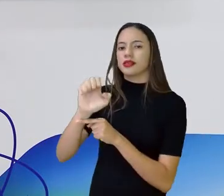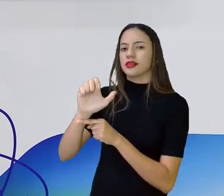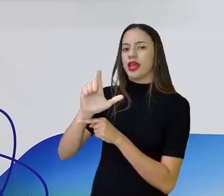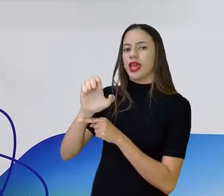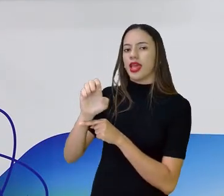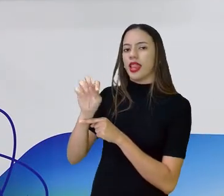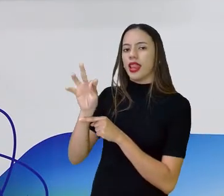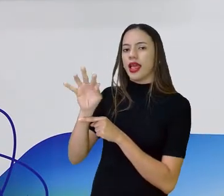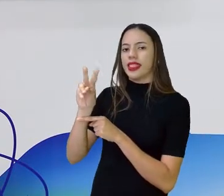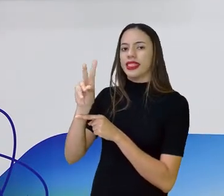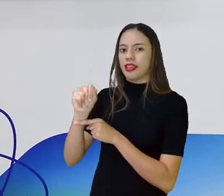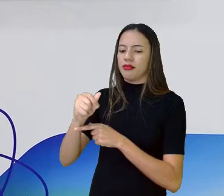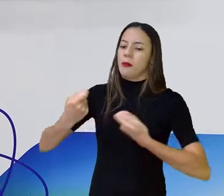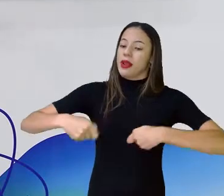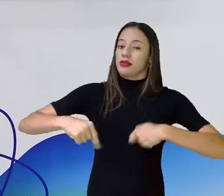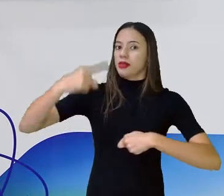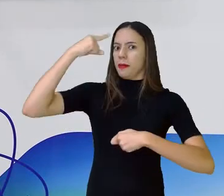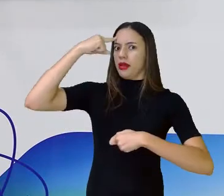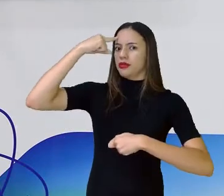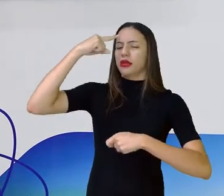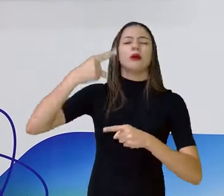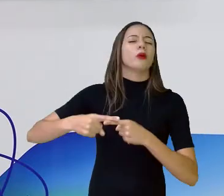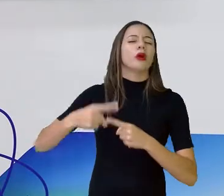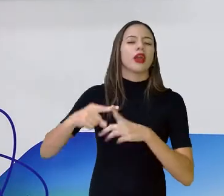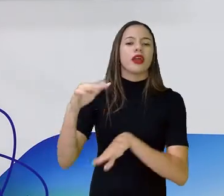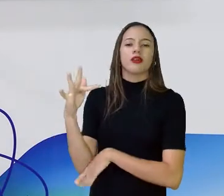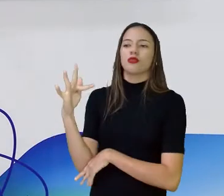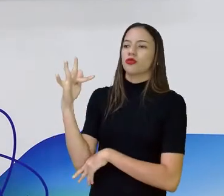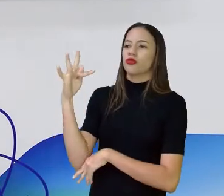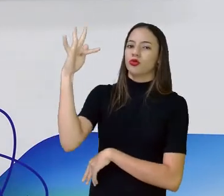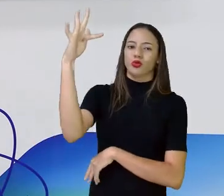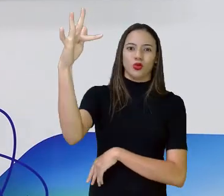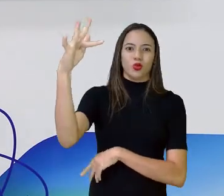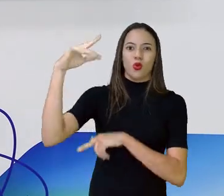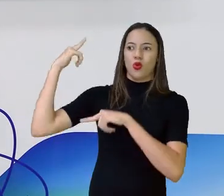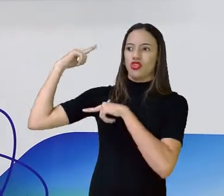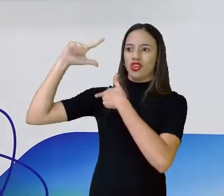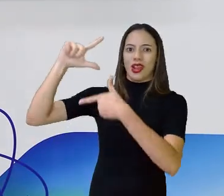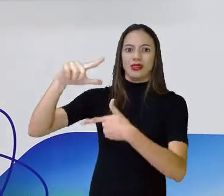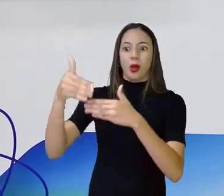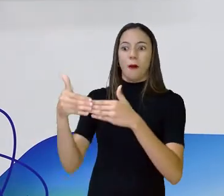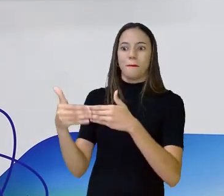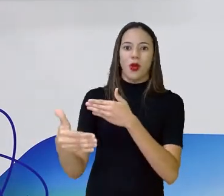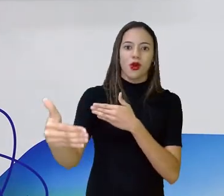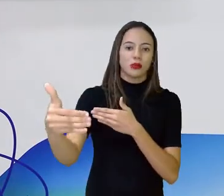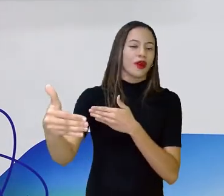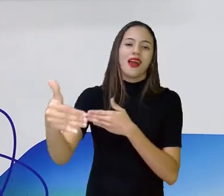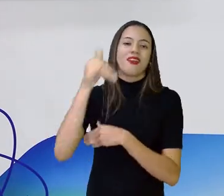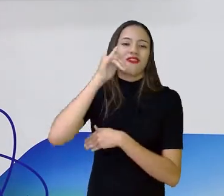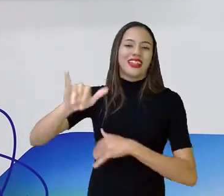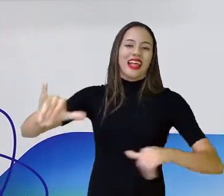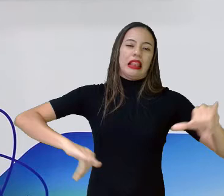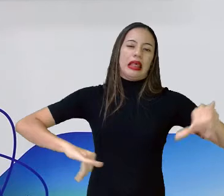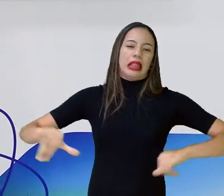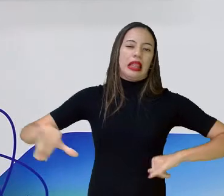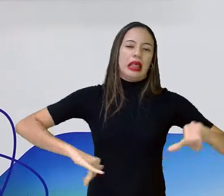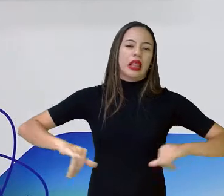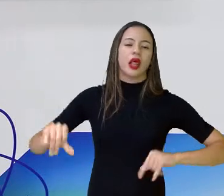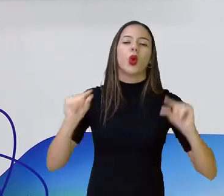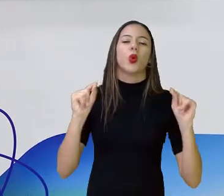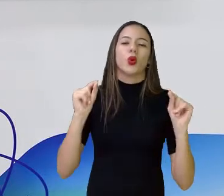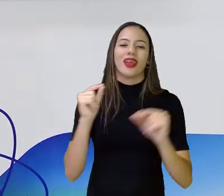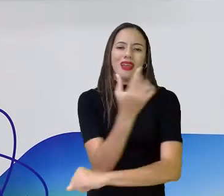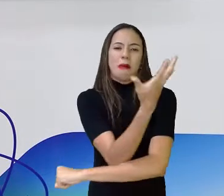ser pensado para que no futuro as próximas gerações não sofram tanto com a degradação